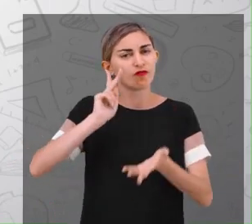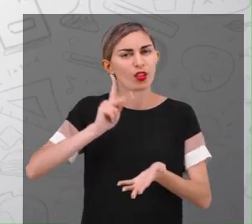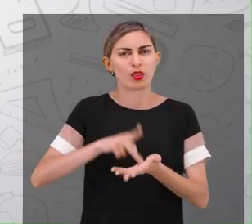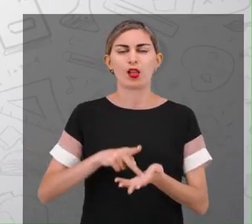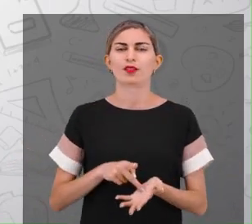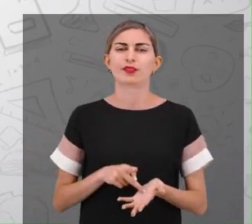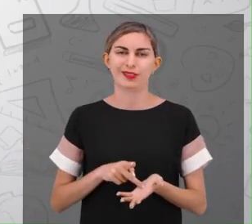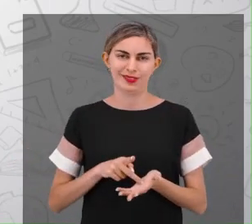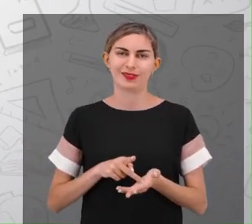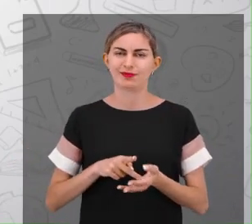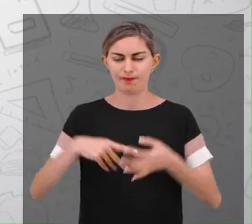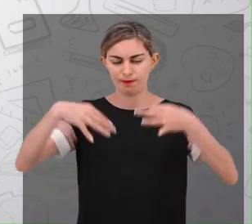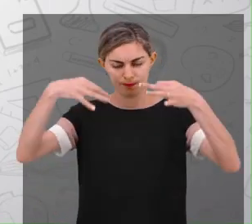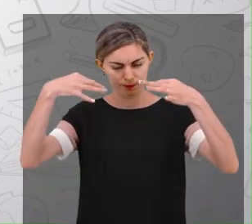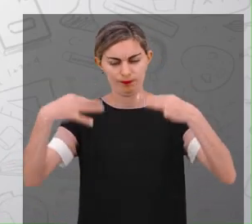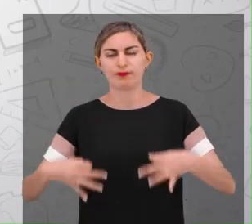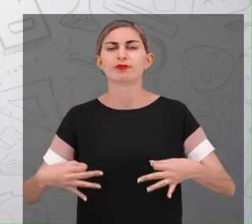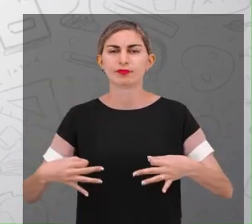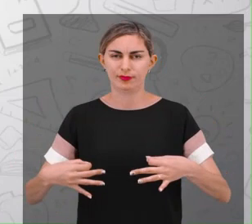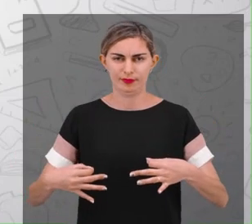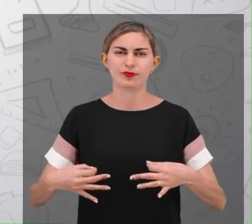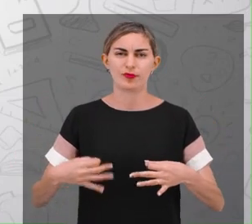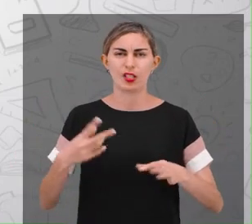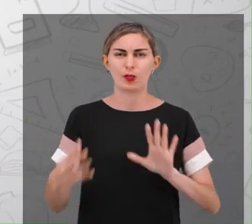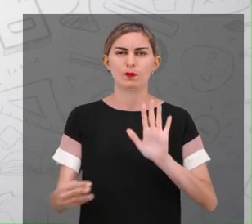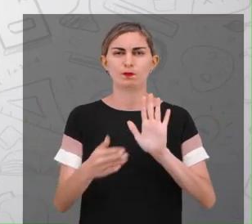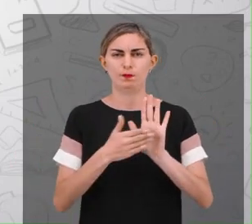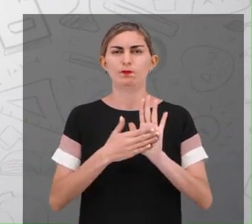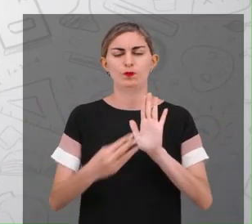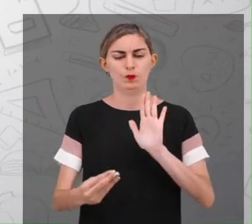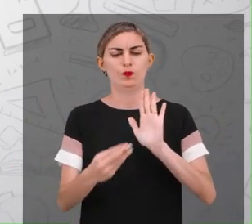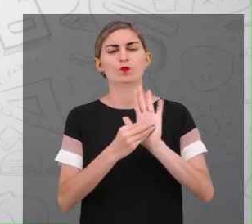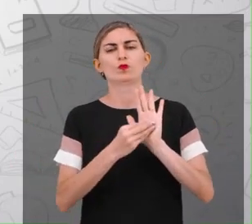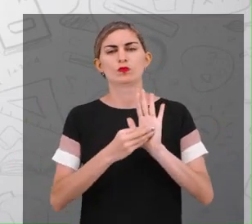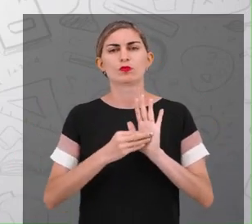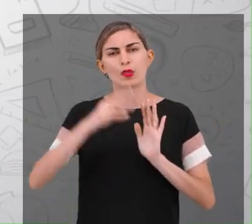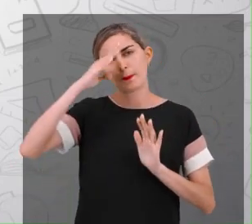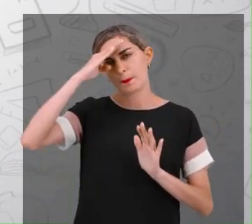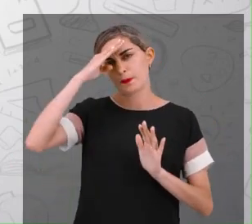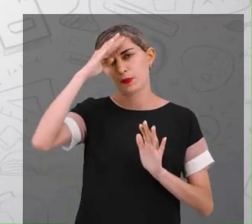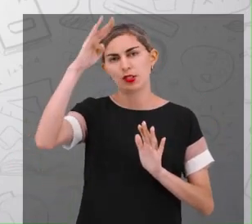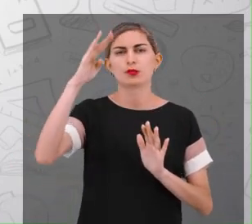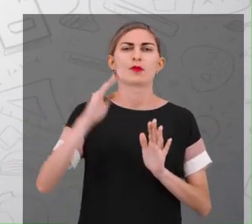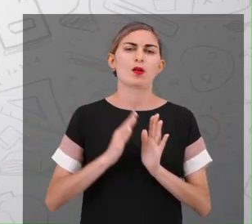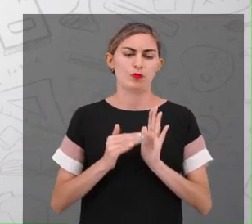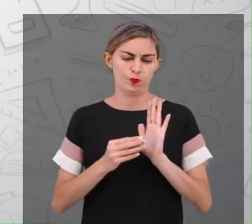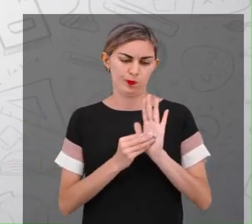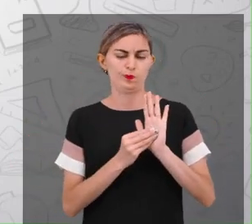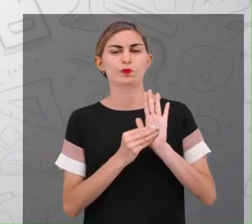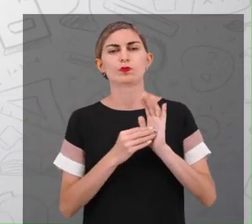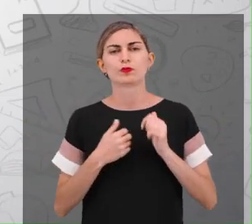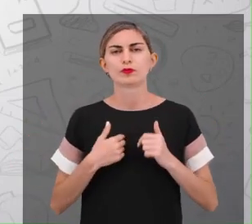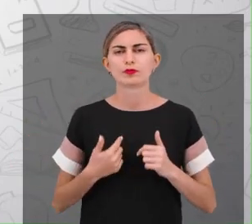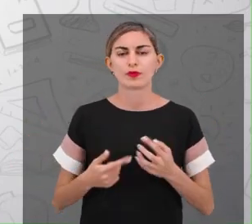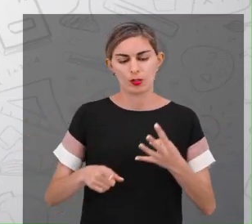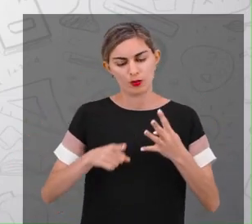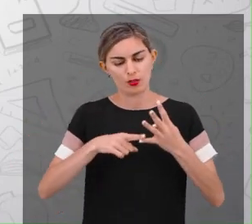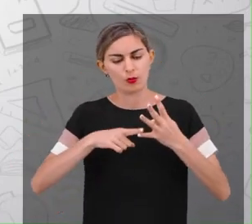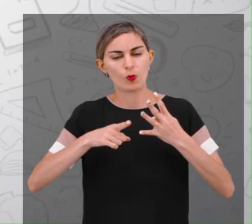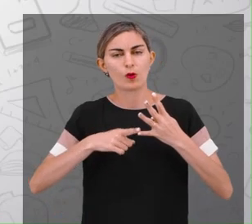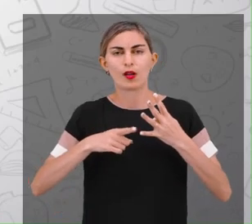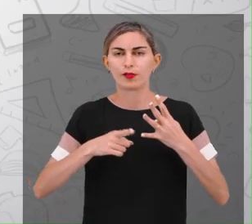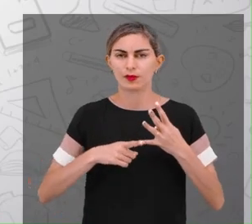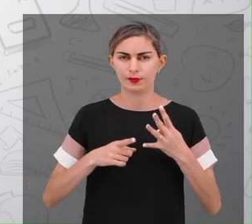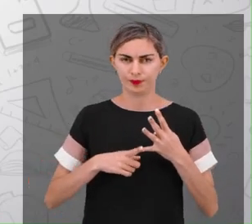essa honestidade que ele colocou como patamar principal. E agora, na quarta